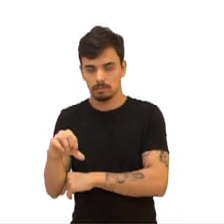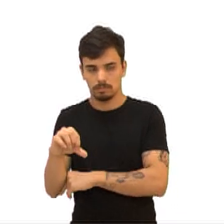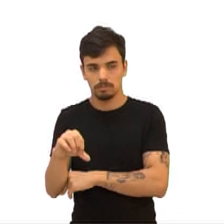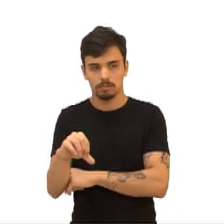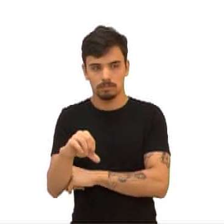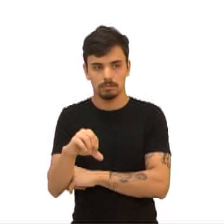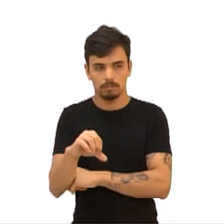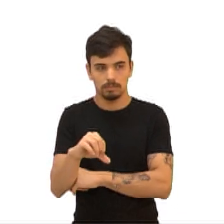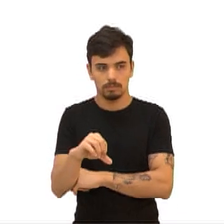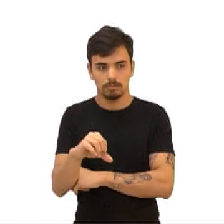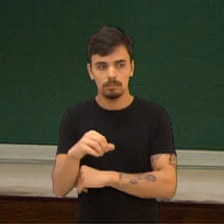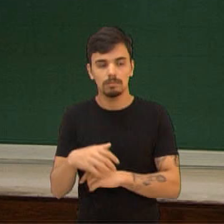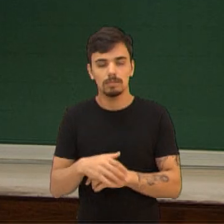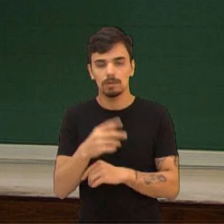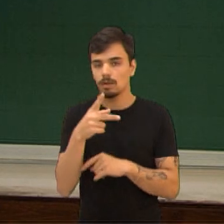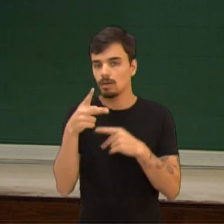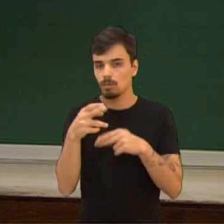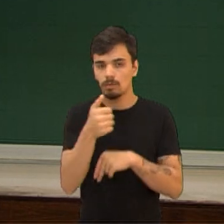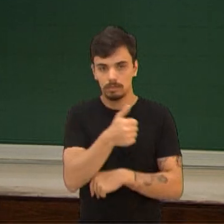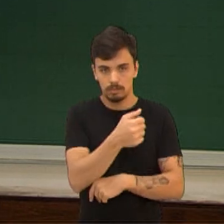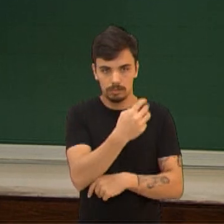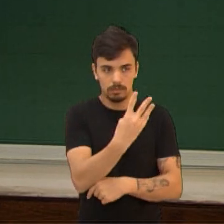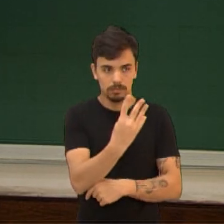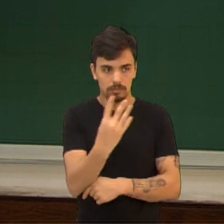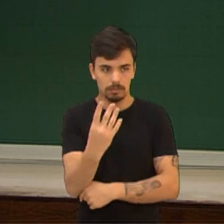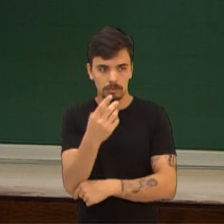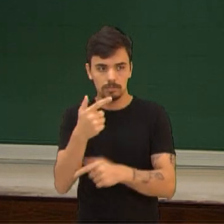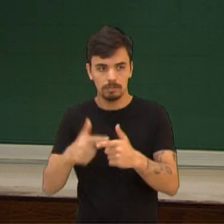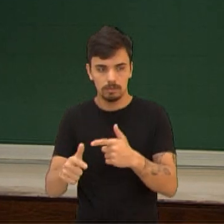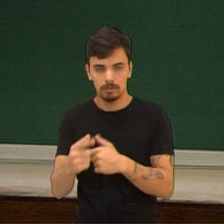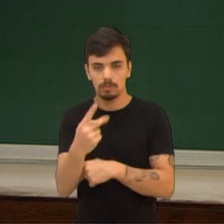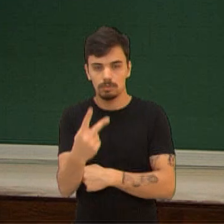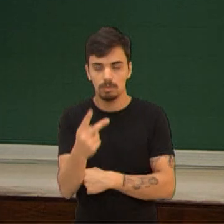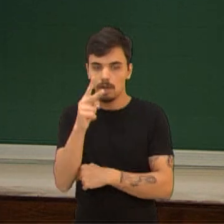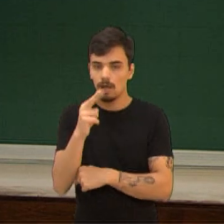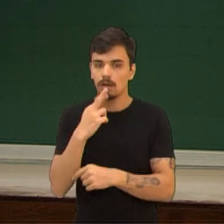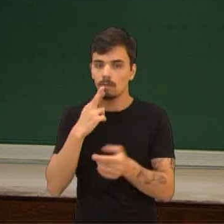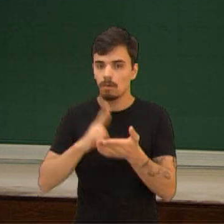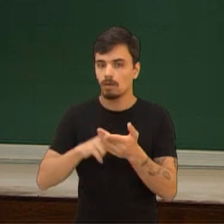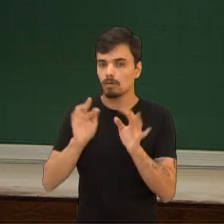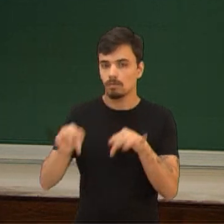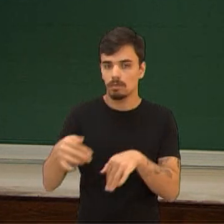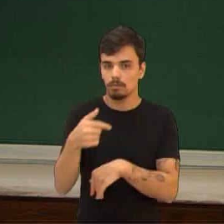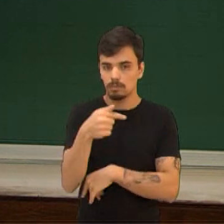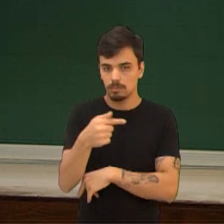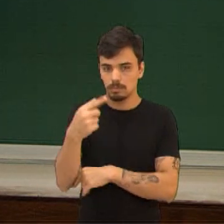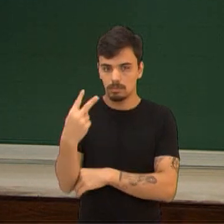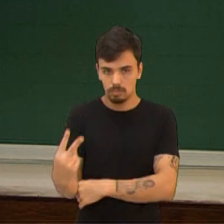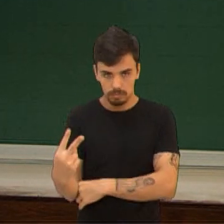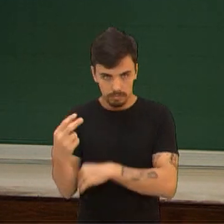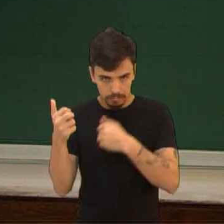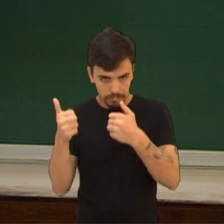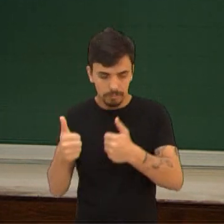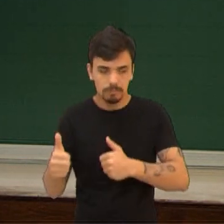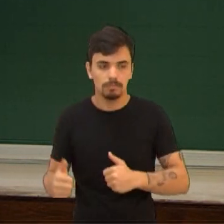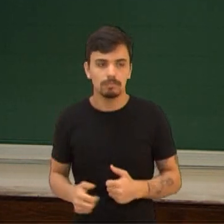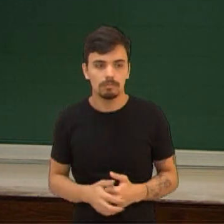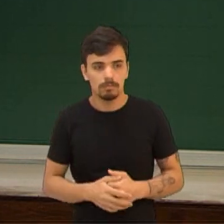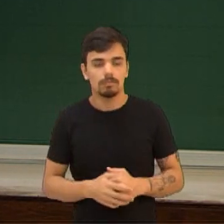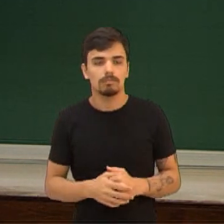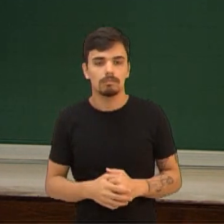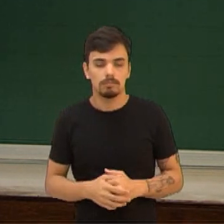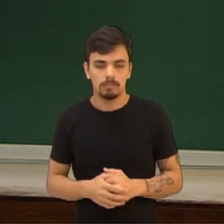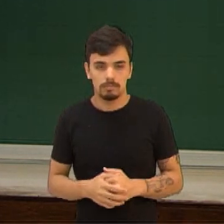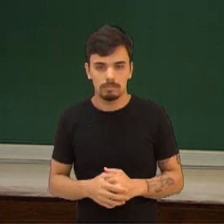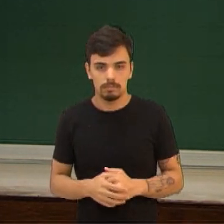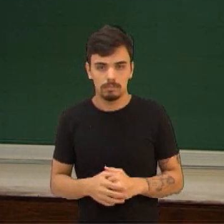144 micro, dividido por 2, o que vai dar 72 microjoules. Ok? Essa seria a